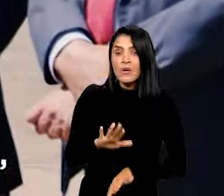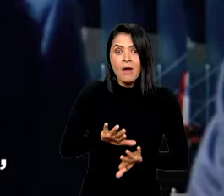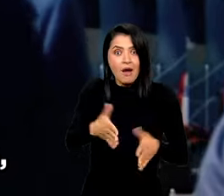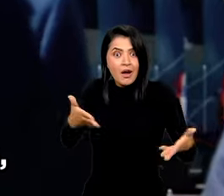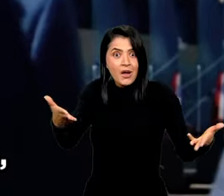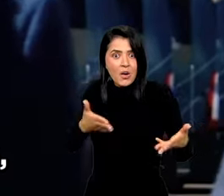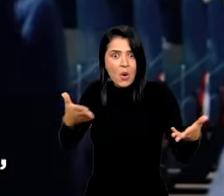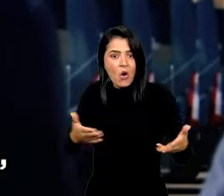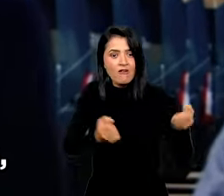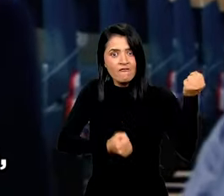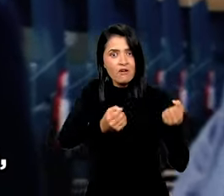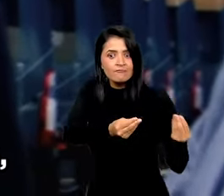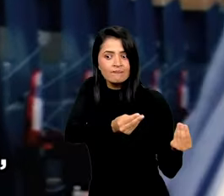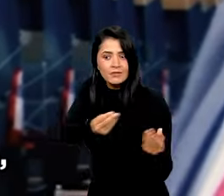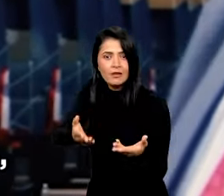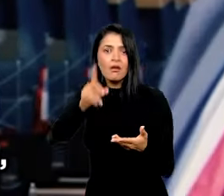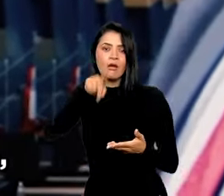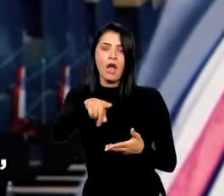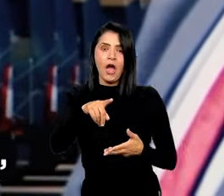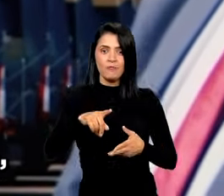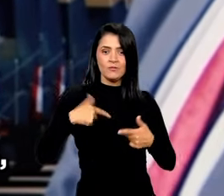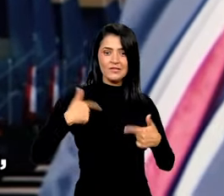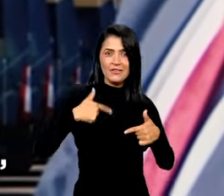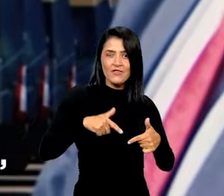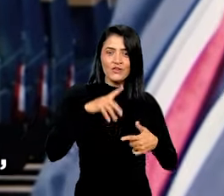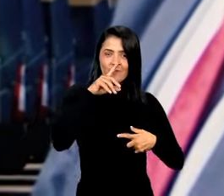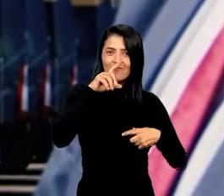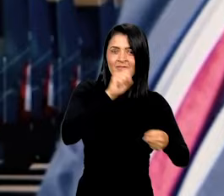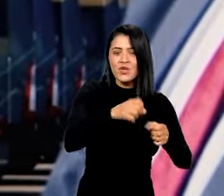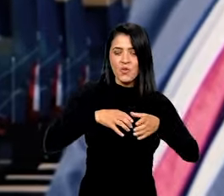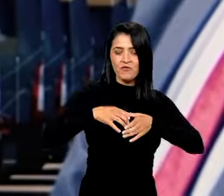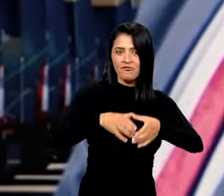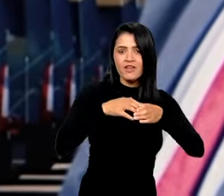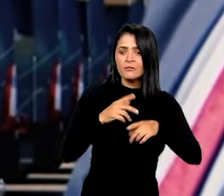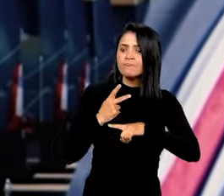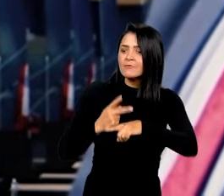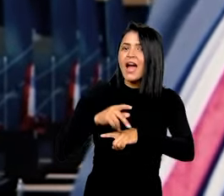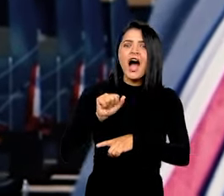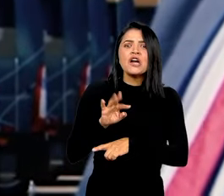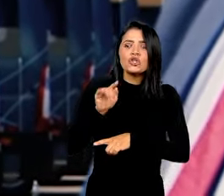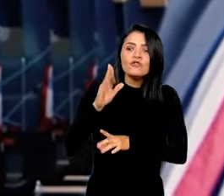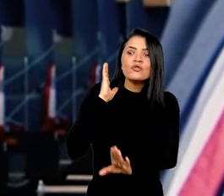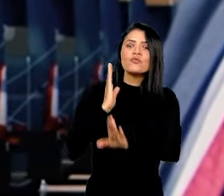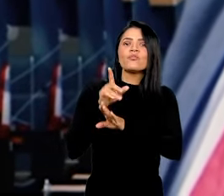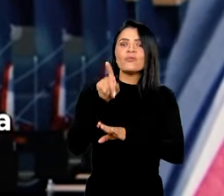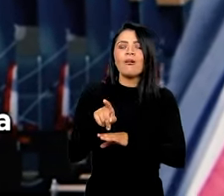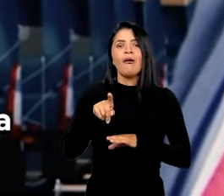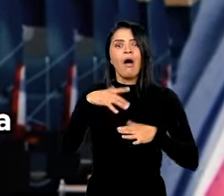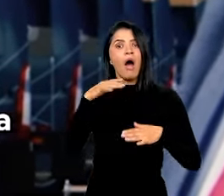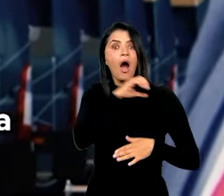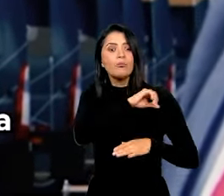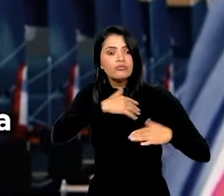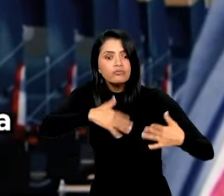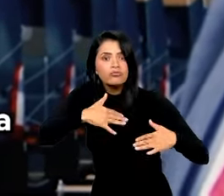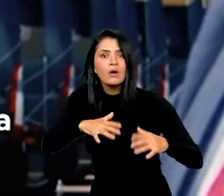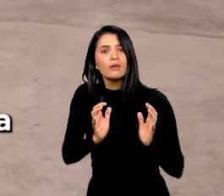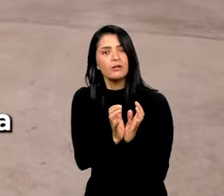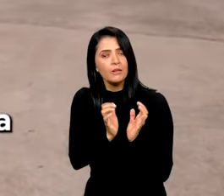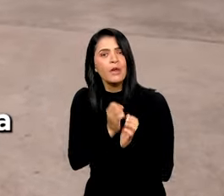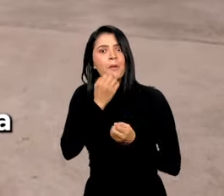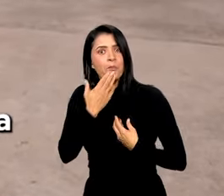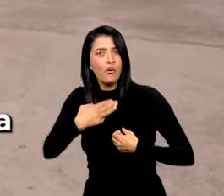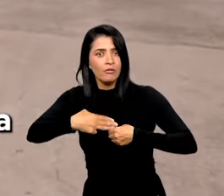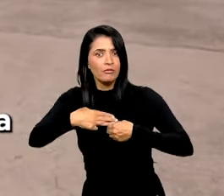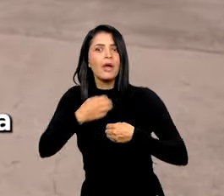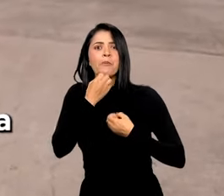agora, com essa entrega das vans, fortalece o serviço de convivência, a busca ativa, a mobilidade das equipes. Então, é bom para os